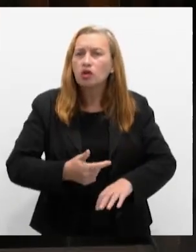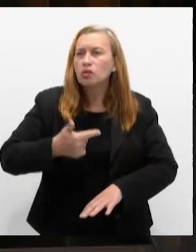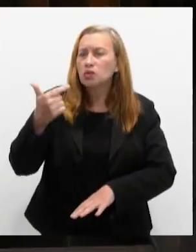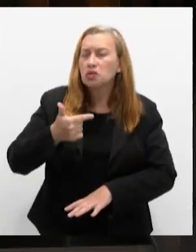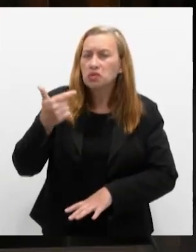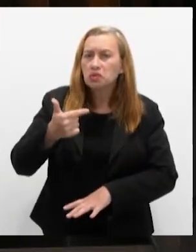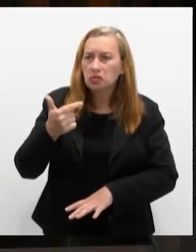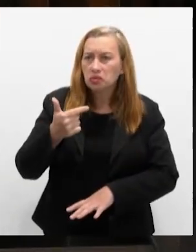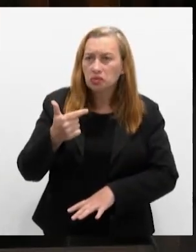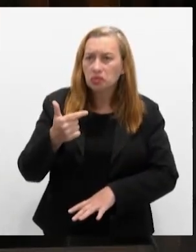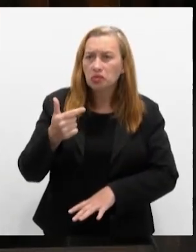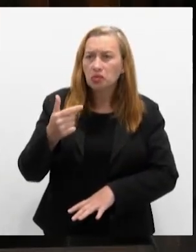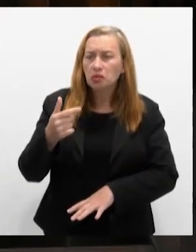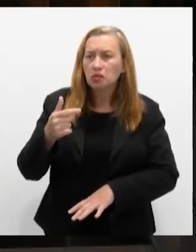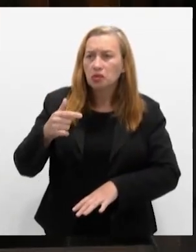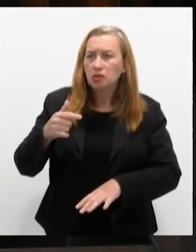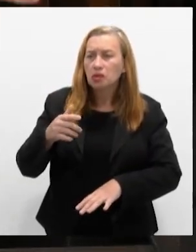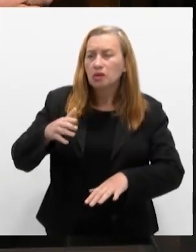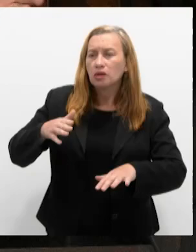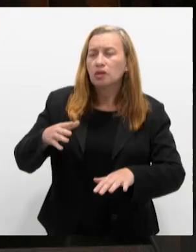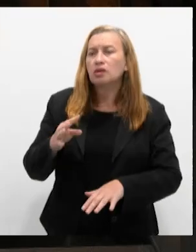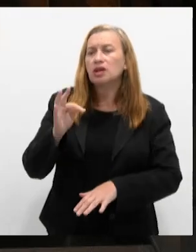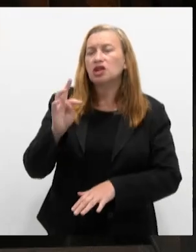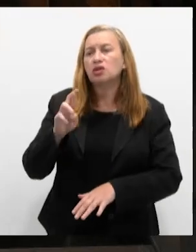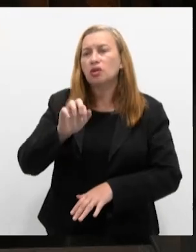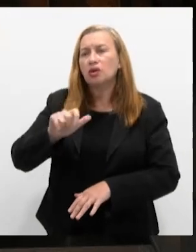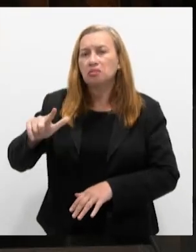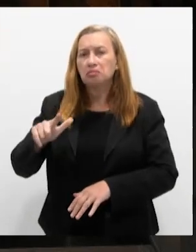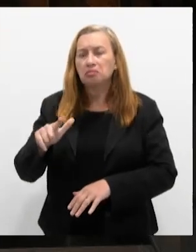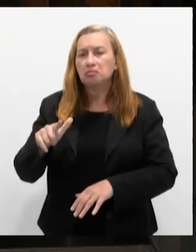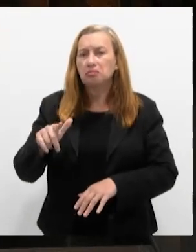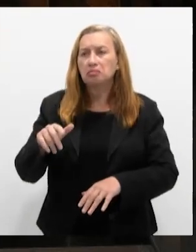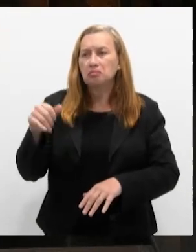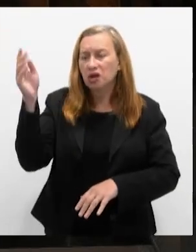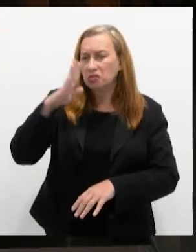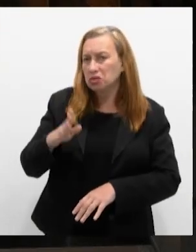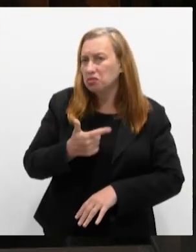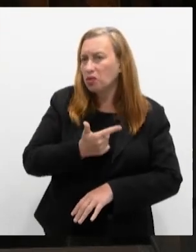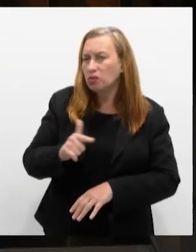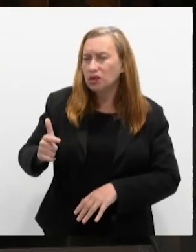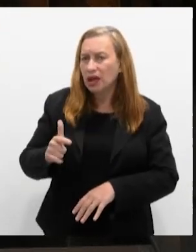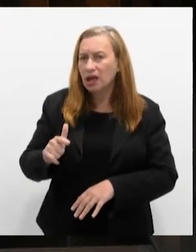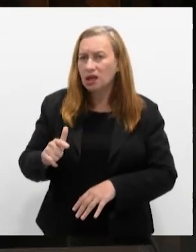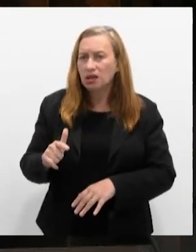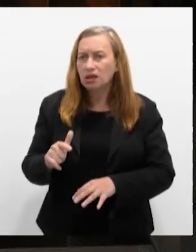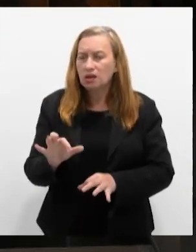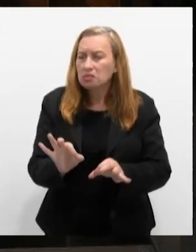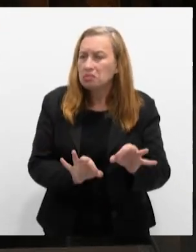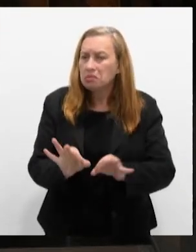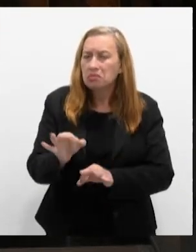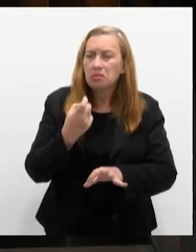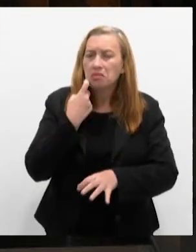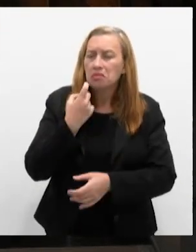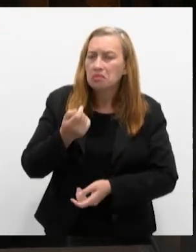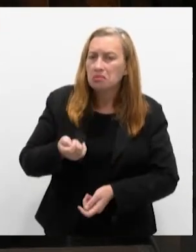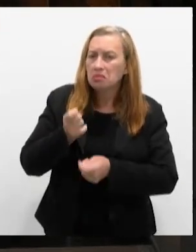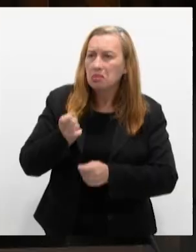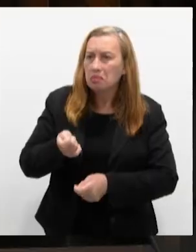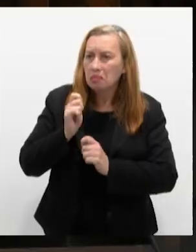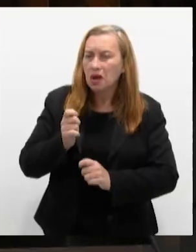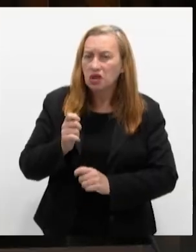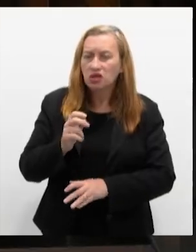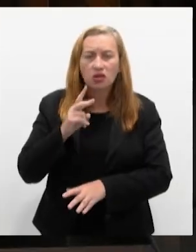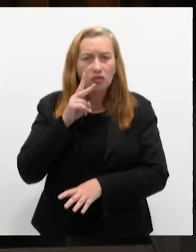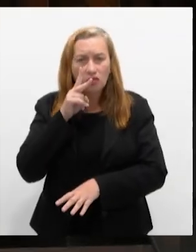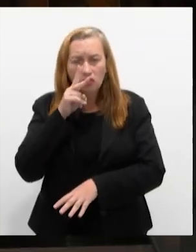Brasil não tem um plano estadual de pesca. Não tem uma política de Estado de fortalecimento da